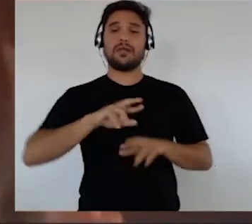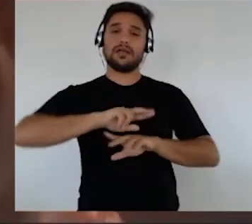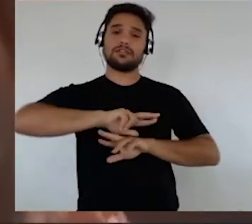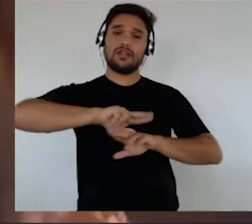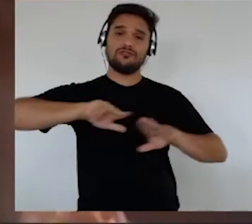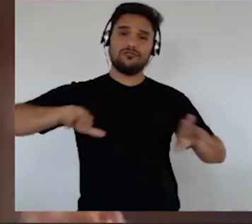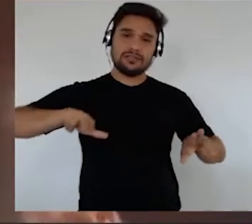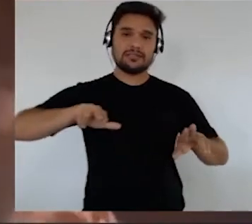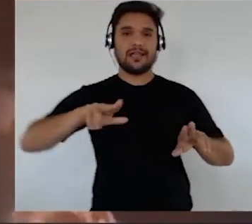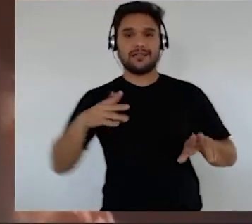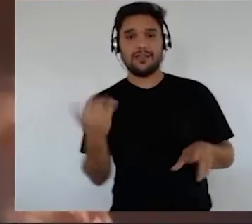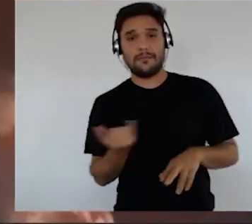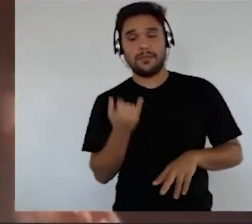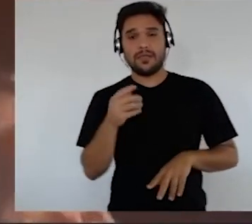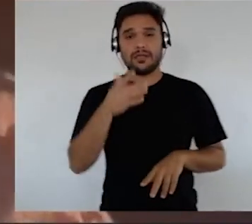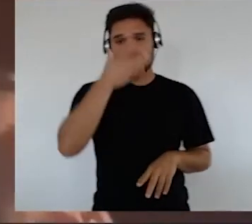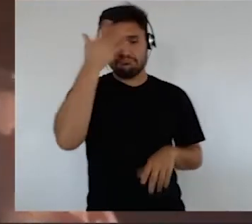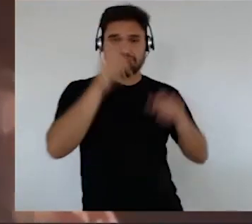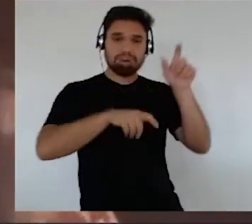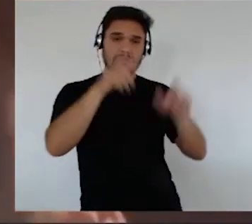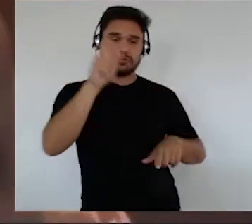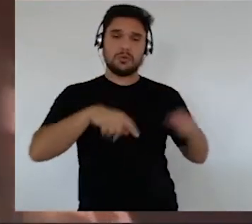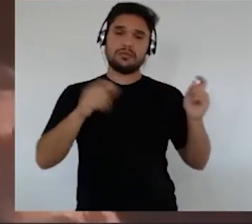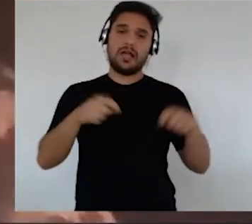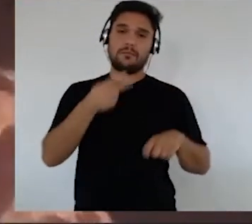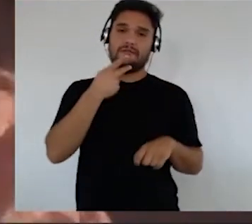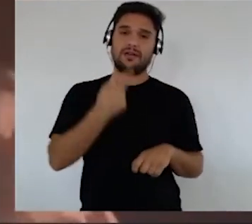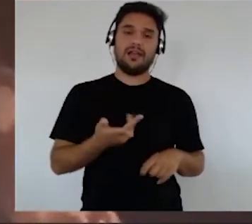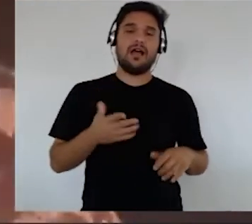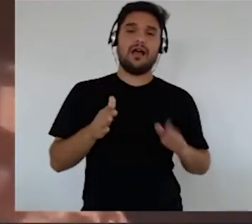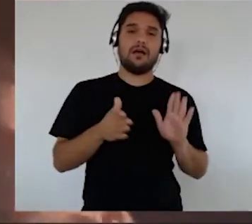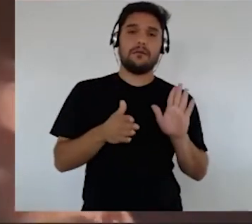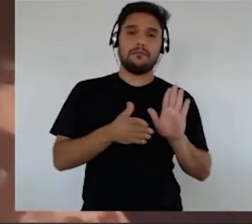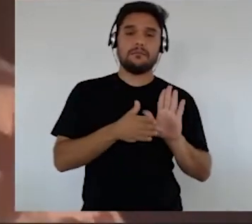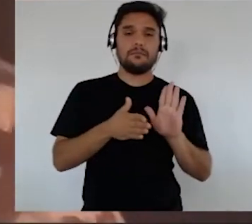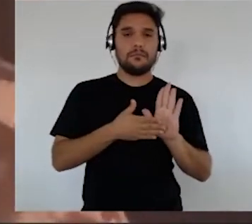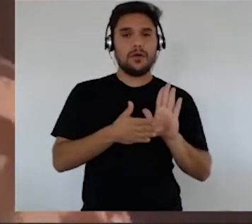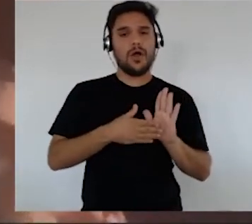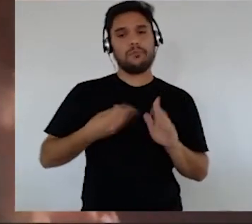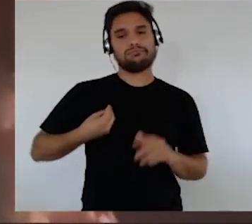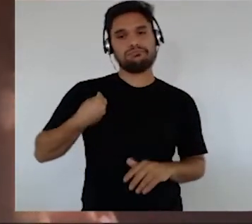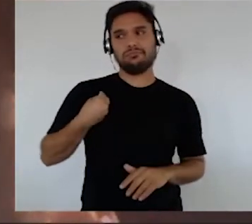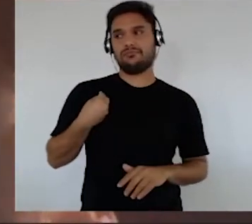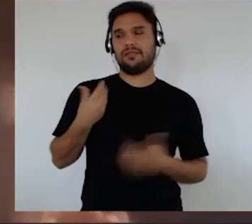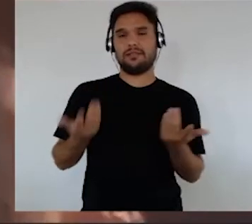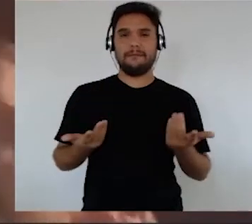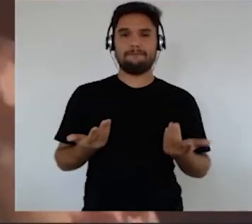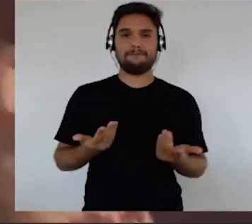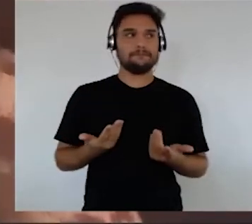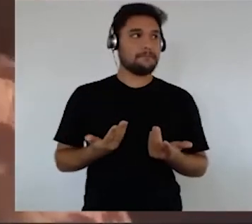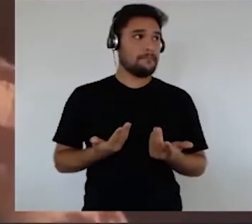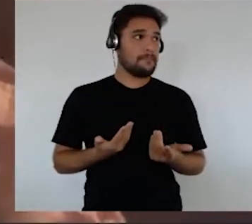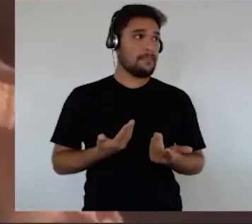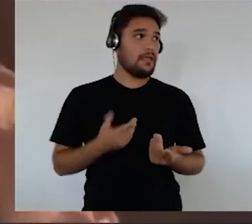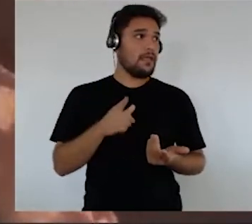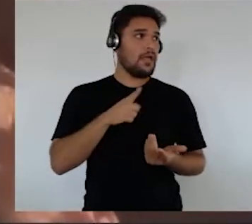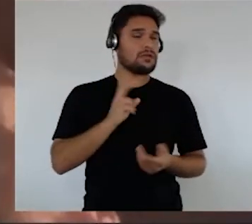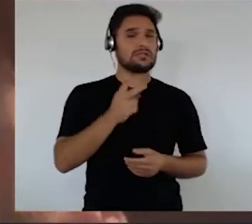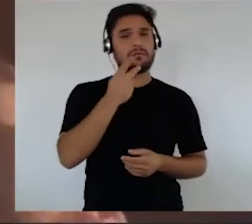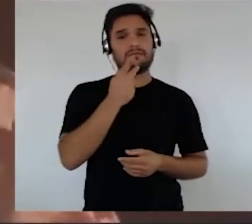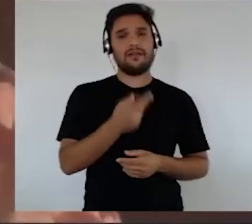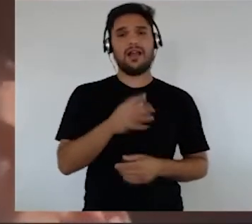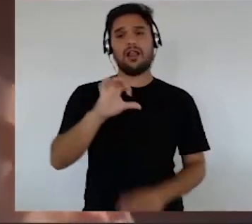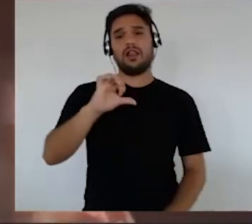Como é importante que as pessoas possam falar por elas a partir da sua realidade, e que a gente possa, né, eu tenho dito sempre isso,